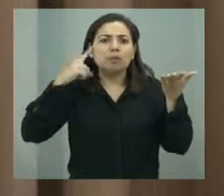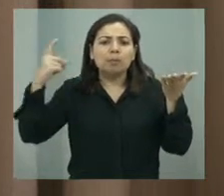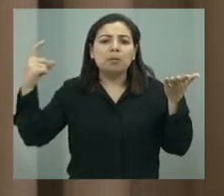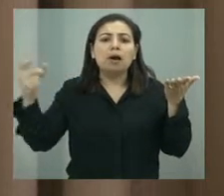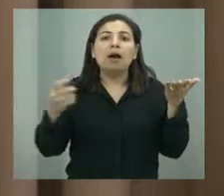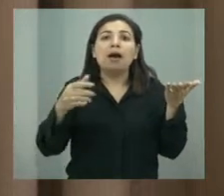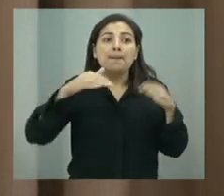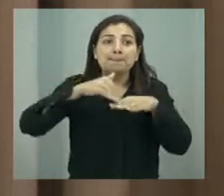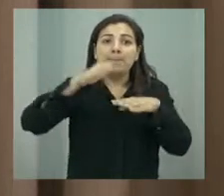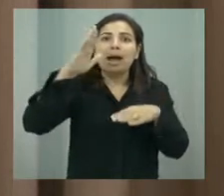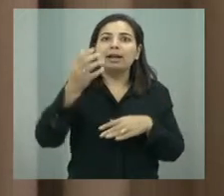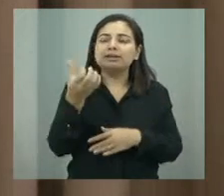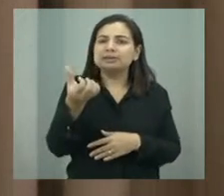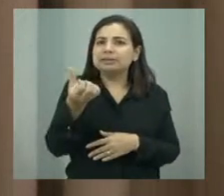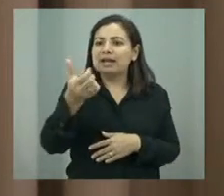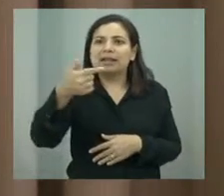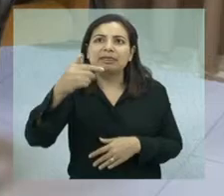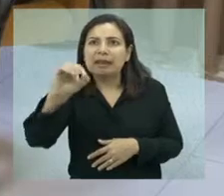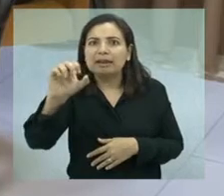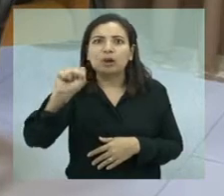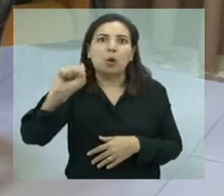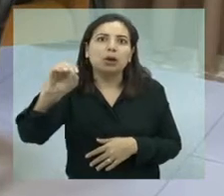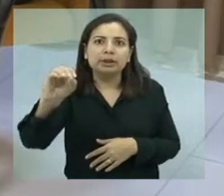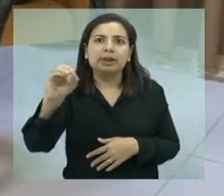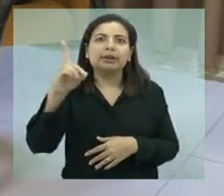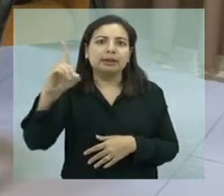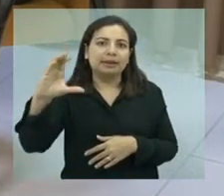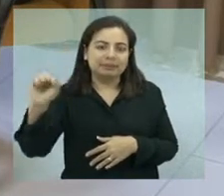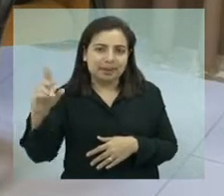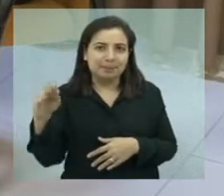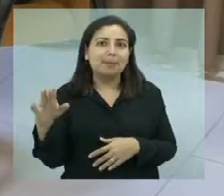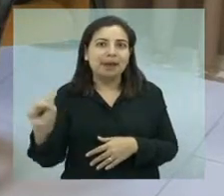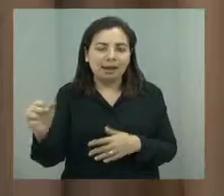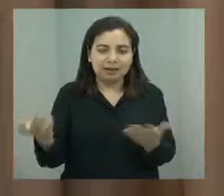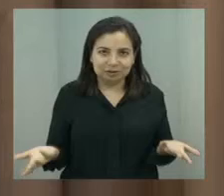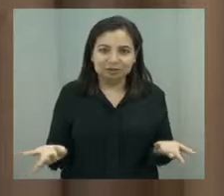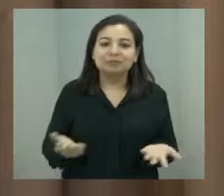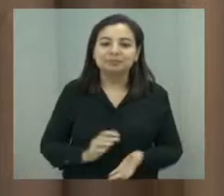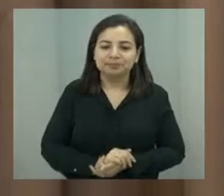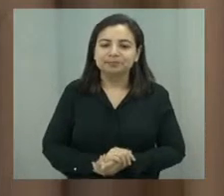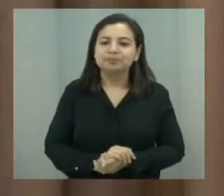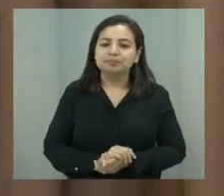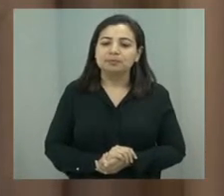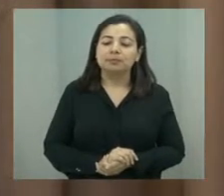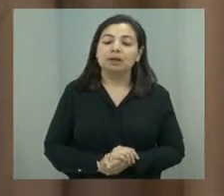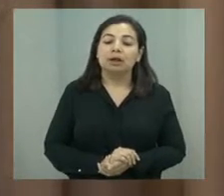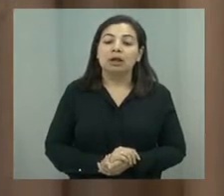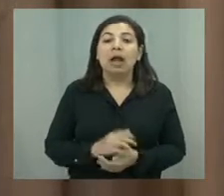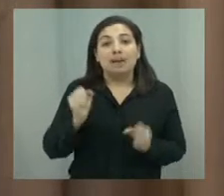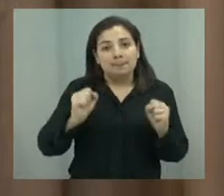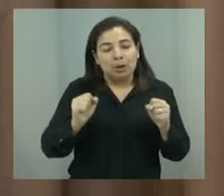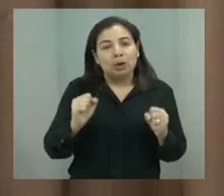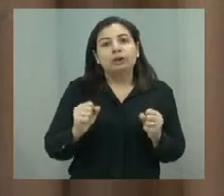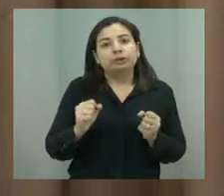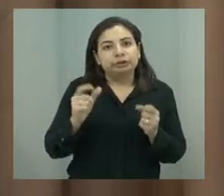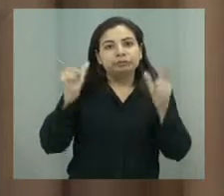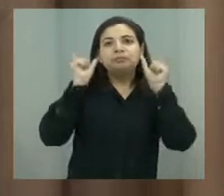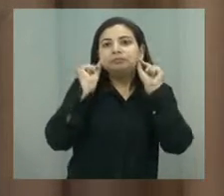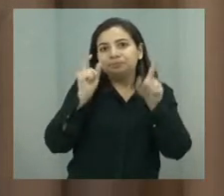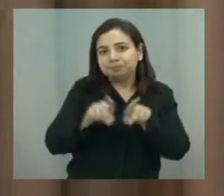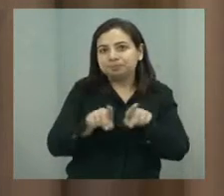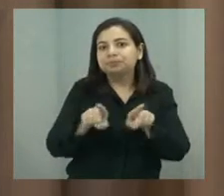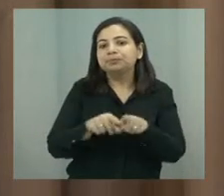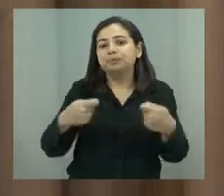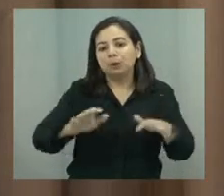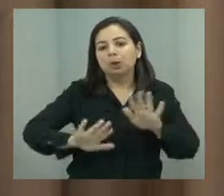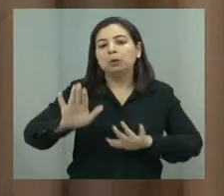perda auditiva. E além dos reflexos, dos outros reflexos que você até citou antes, quando a gente estava batendo um papo, no